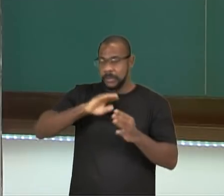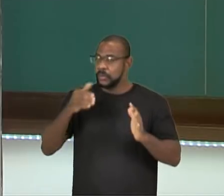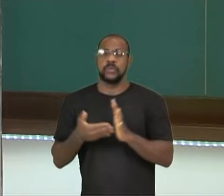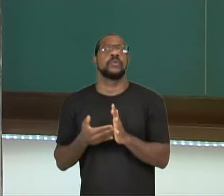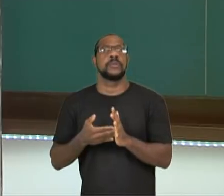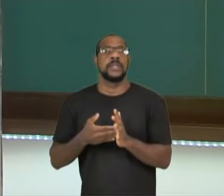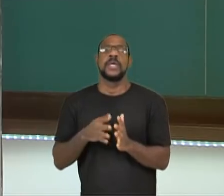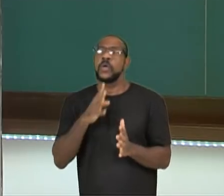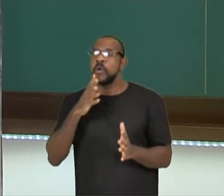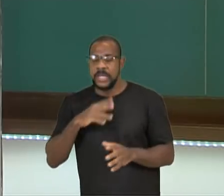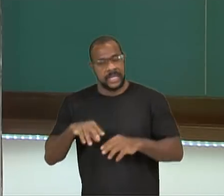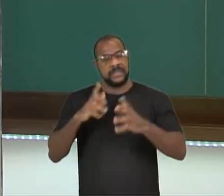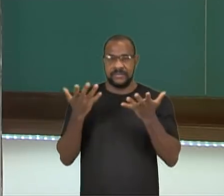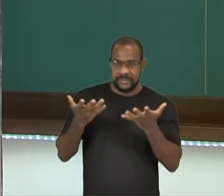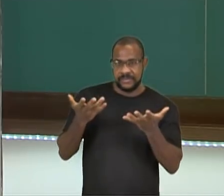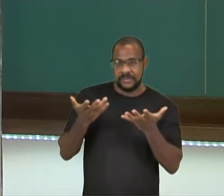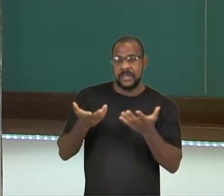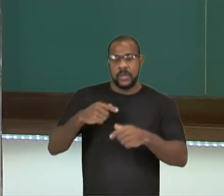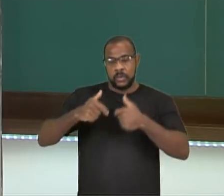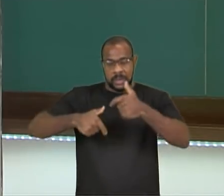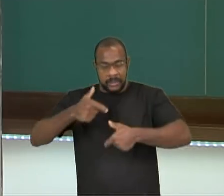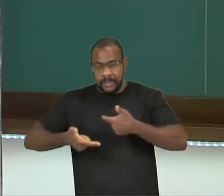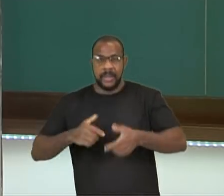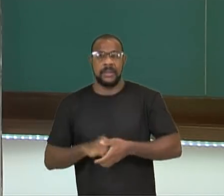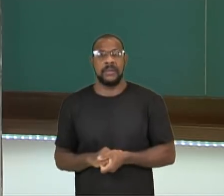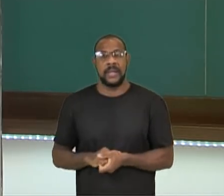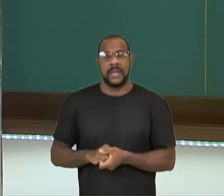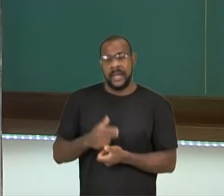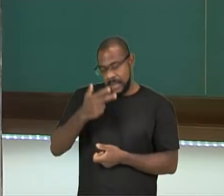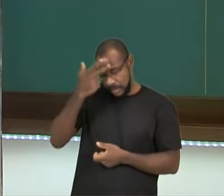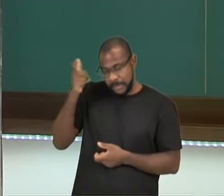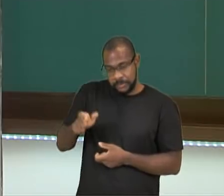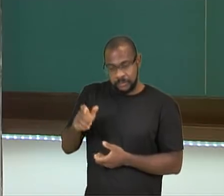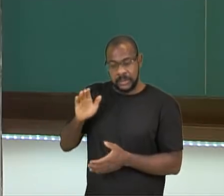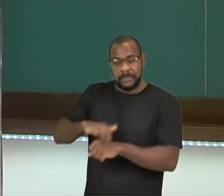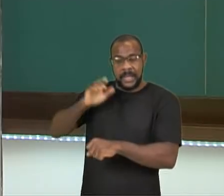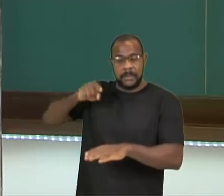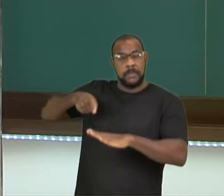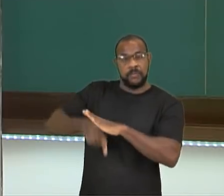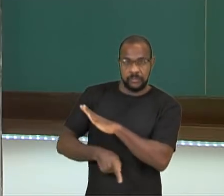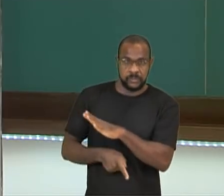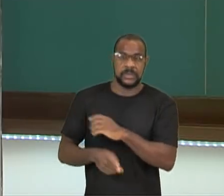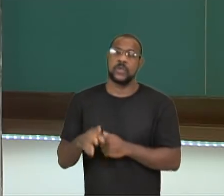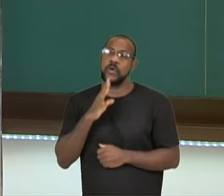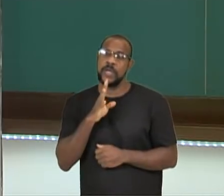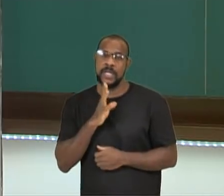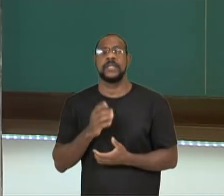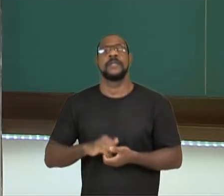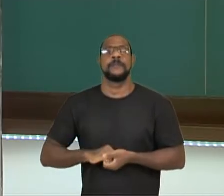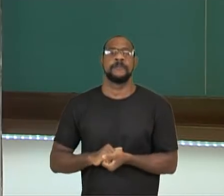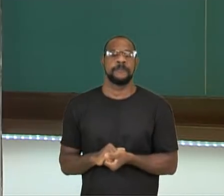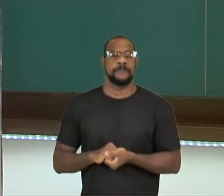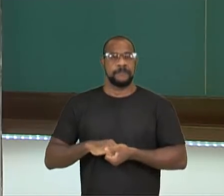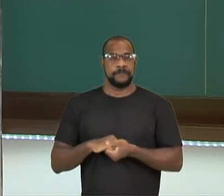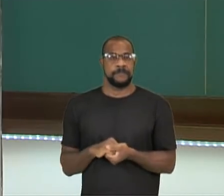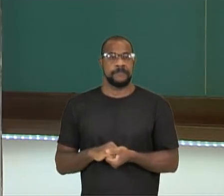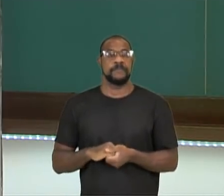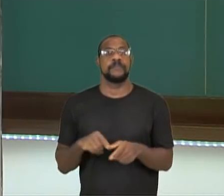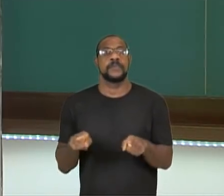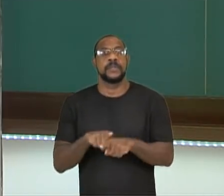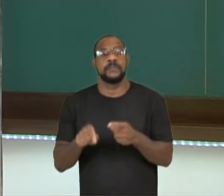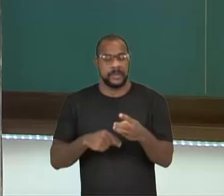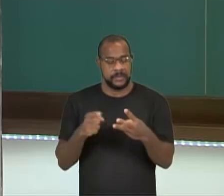entretenimento, notícias, nos editoriais de uma revista, sempre tem uma seção de depoimentos, tá? Sobre algum artigo que a pessoa